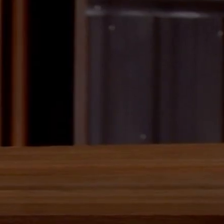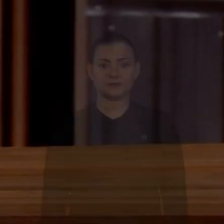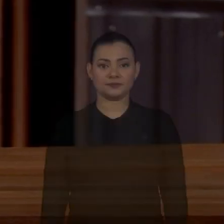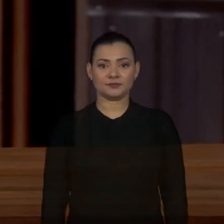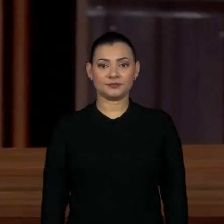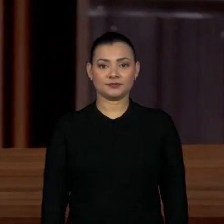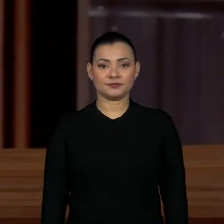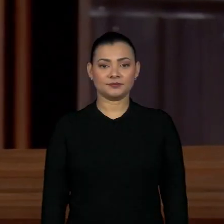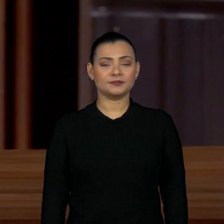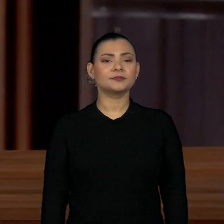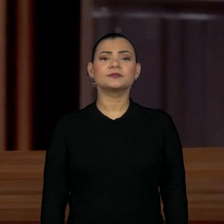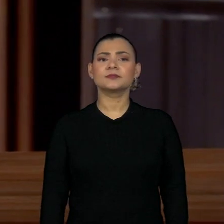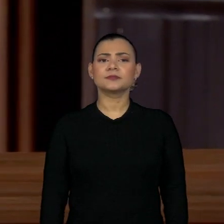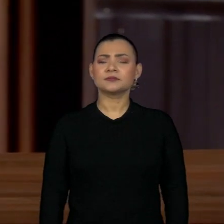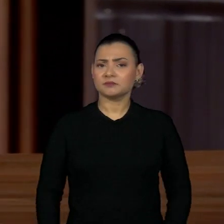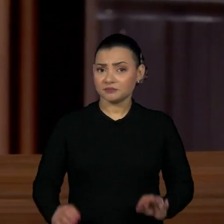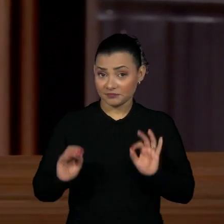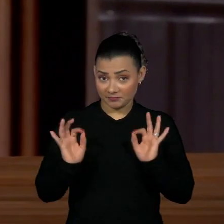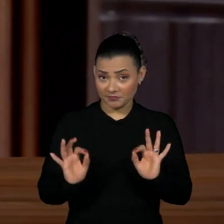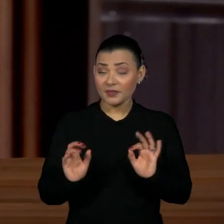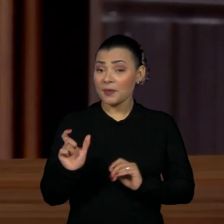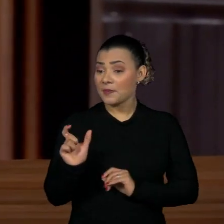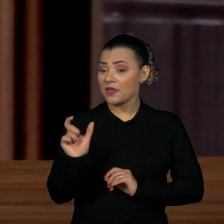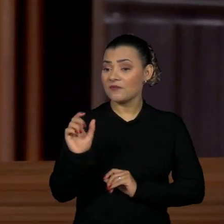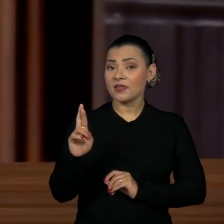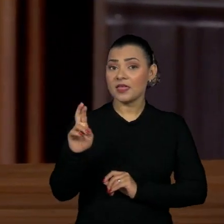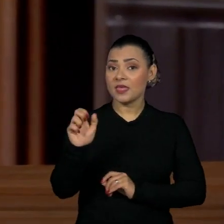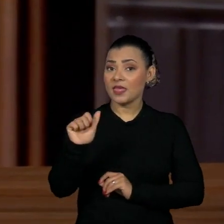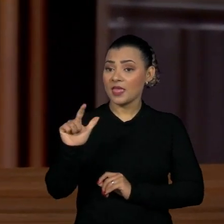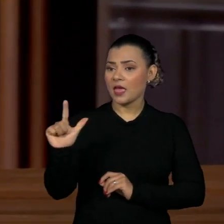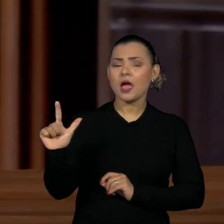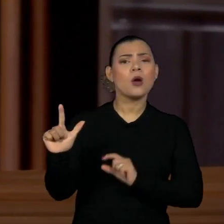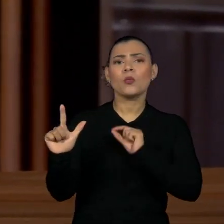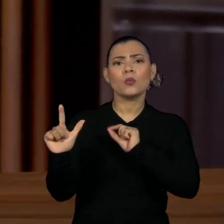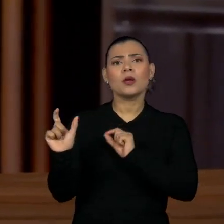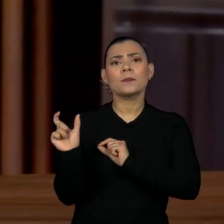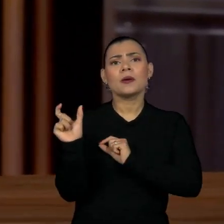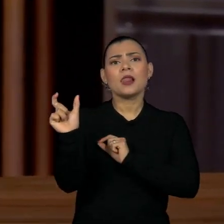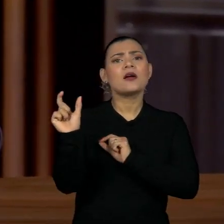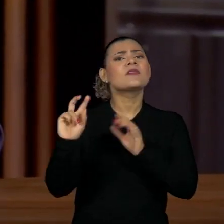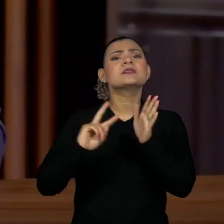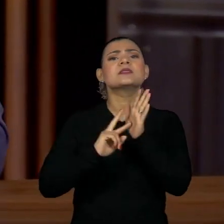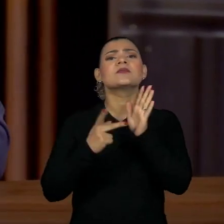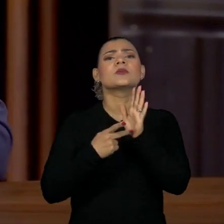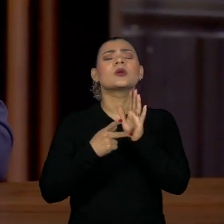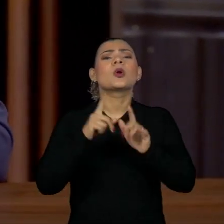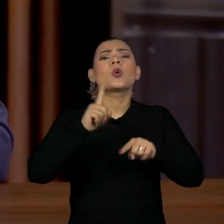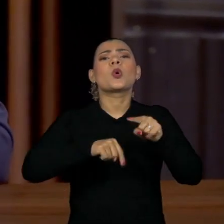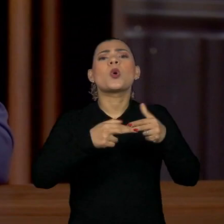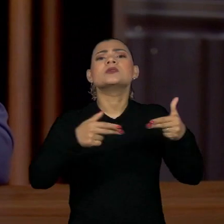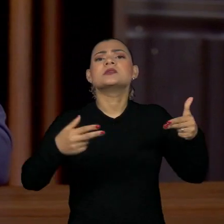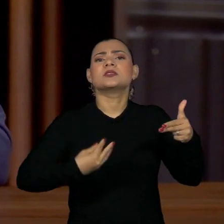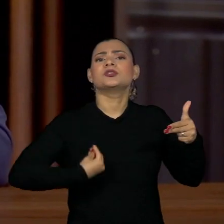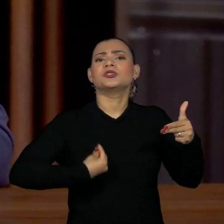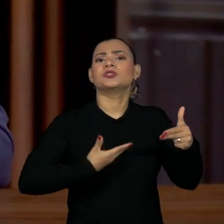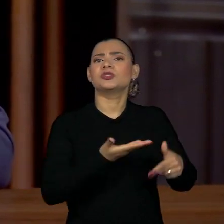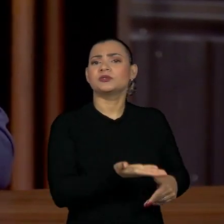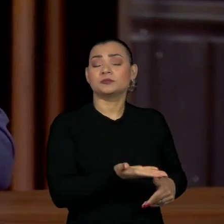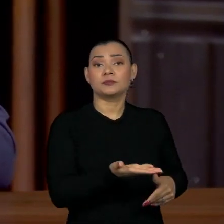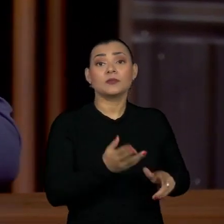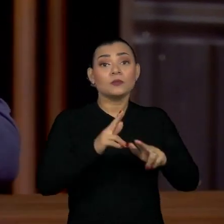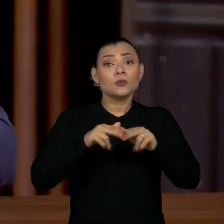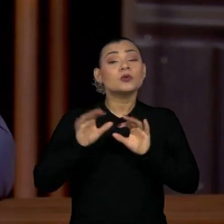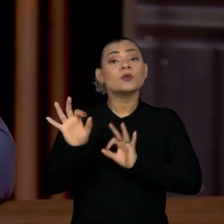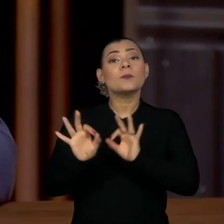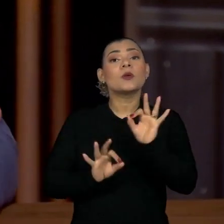A palavra real vem de res do latim, que significa coisa, objeto, coisas que existem. O Plano Real